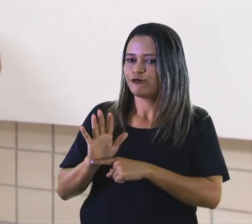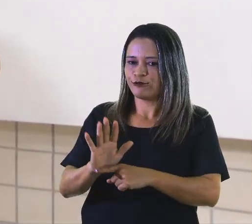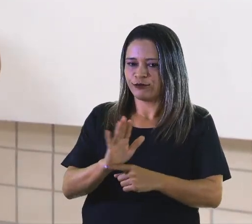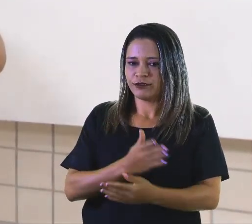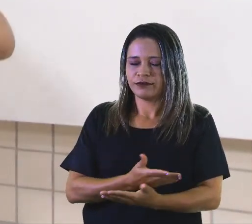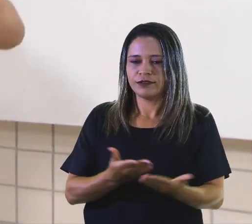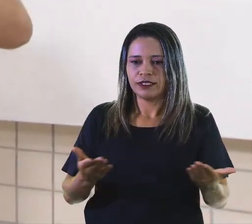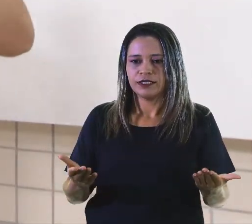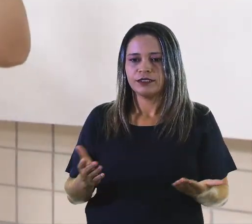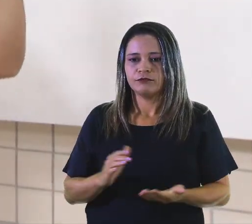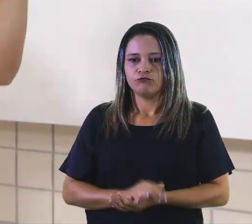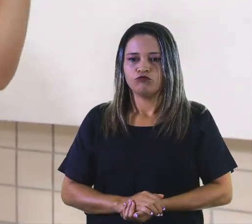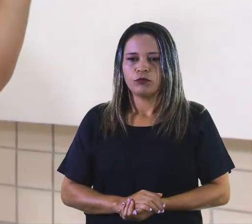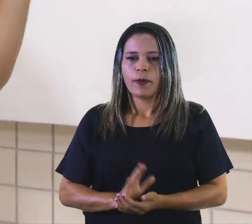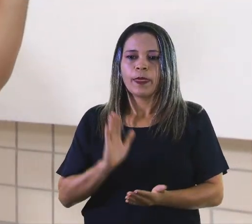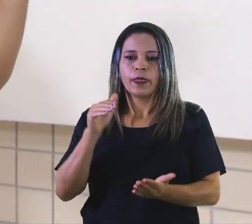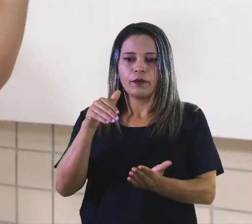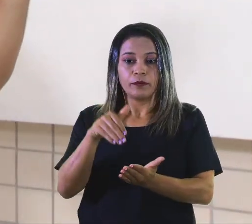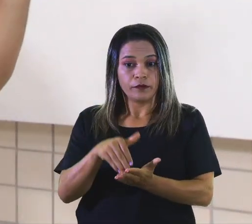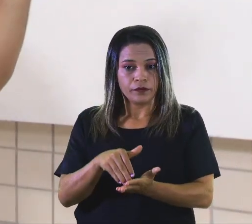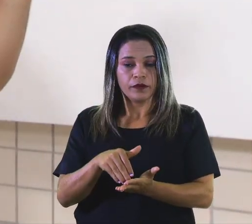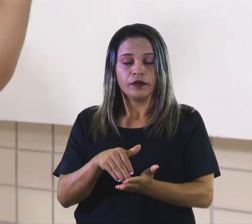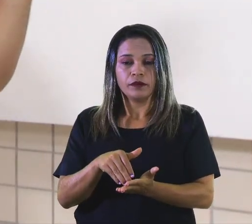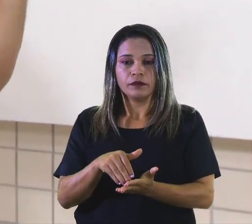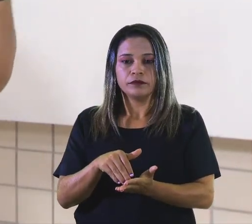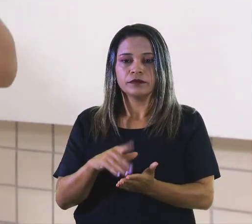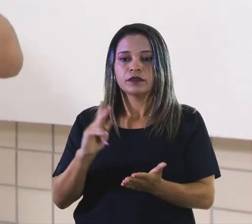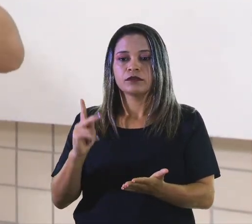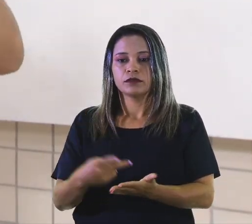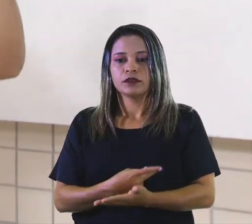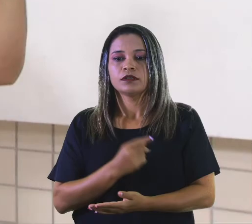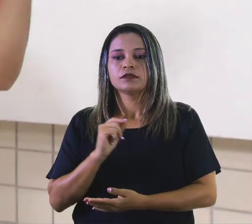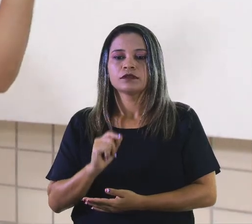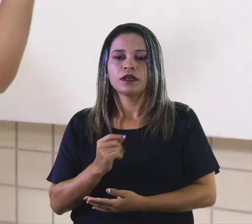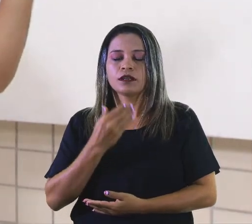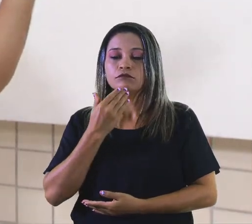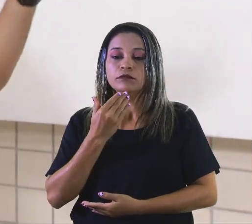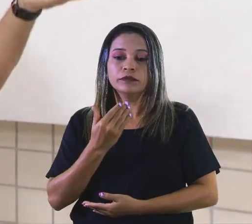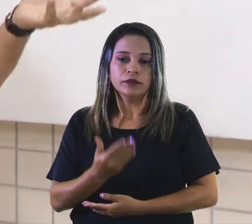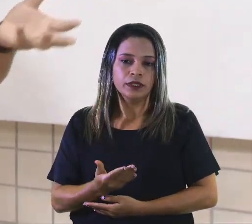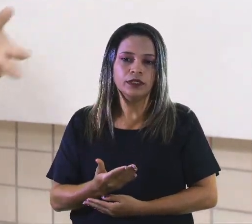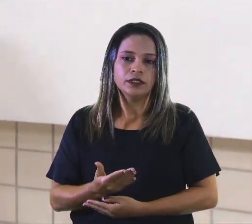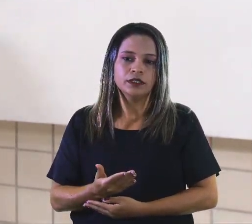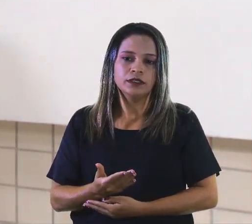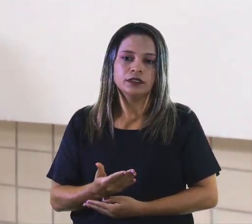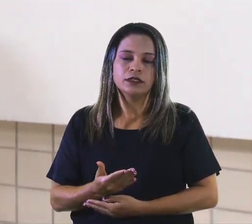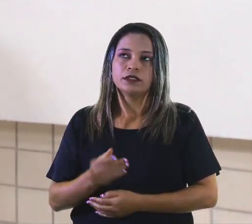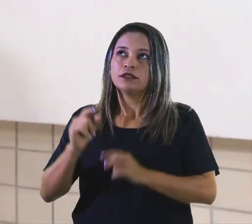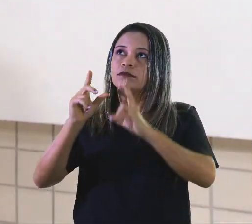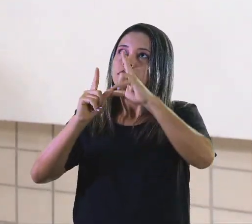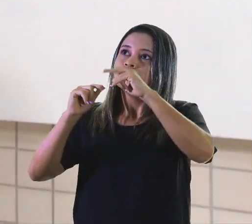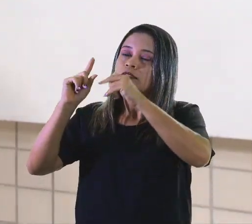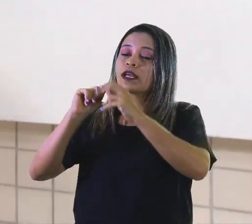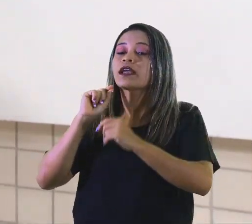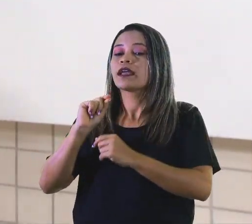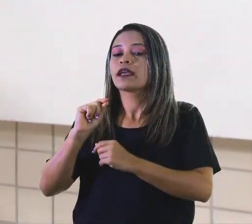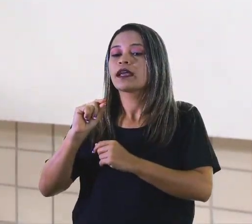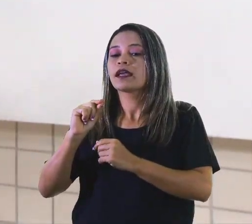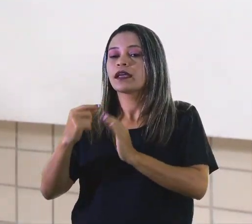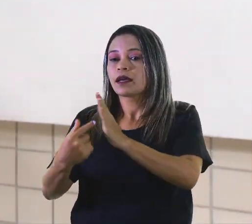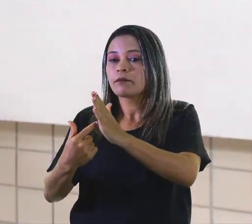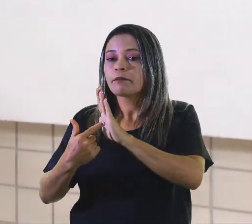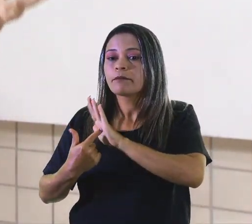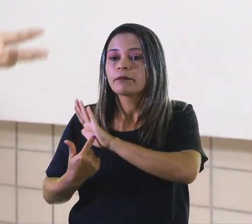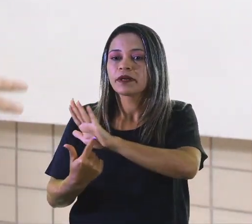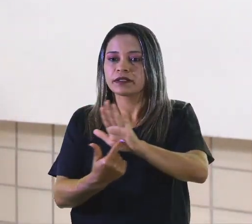vocês. E aí, no final, acontece o quê? Quando ele pede faz o pedido para as estrelas, quem aparece?